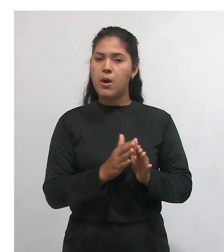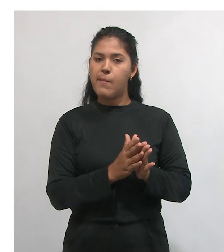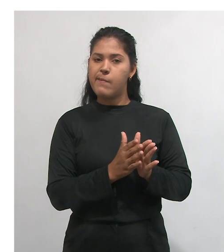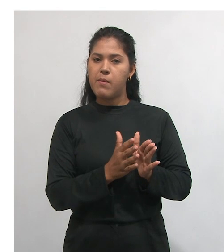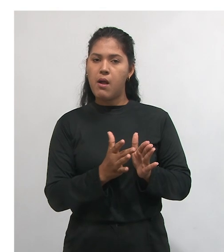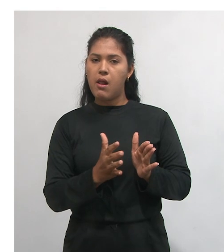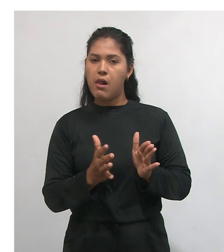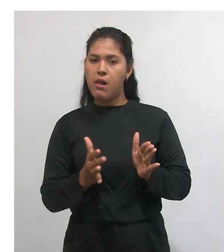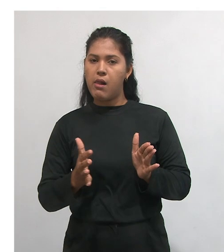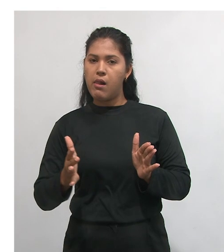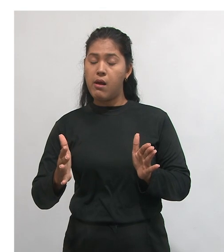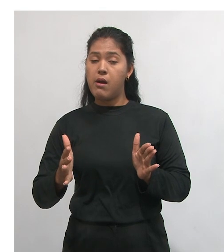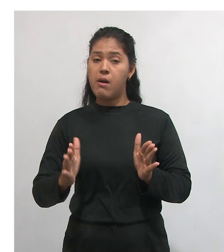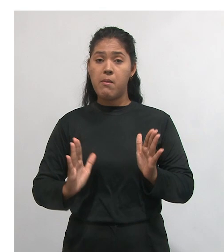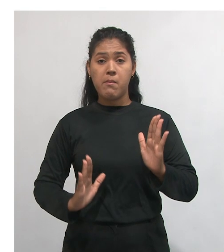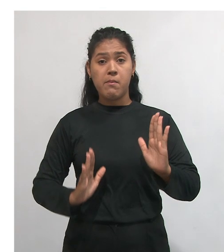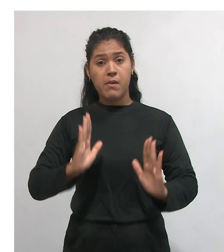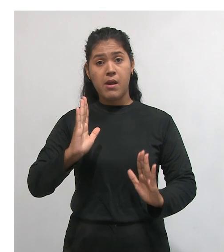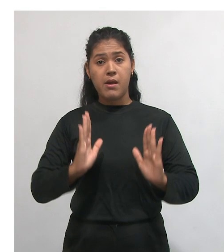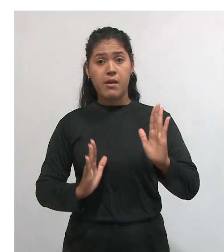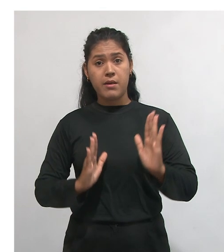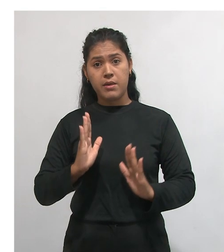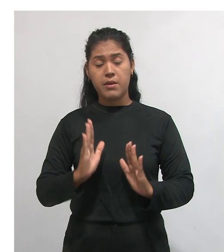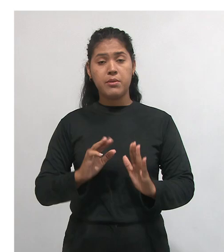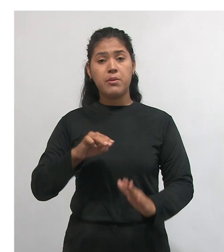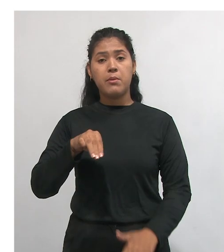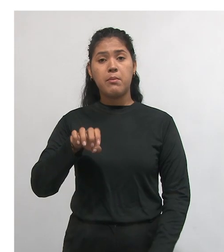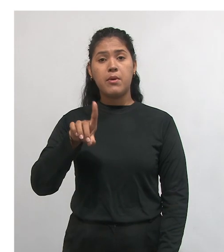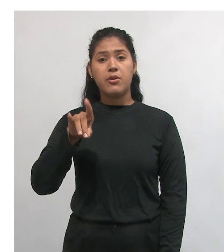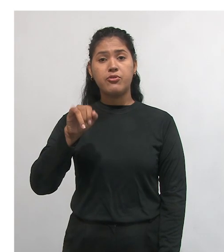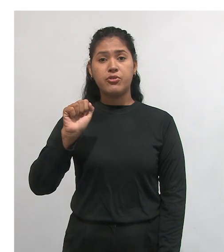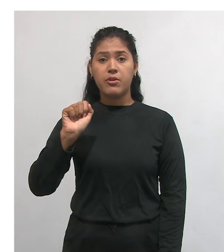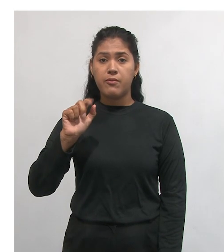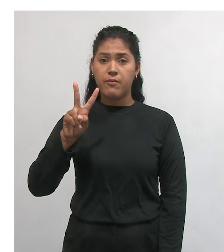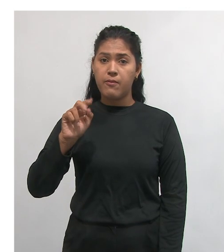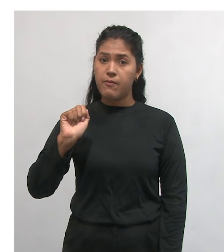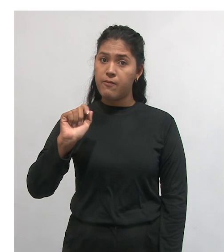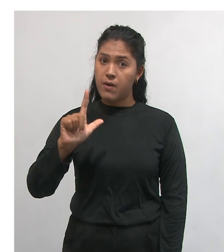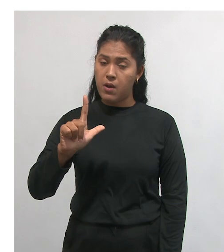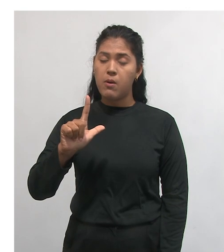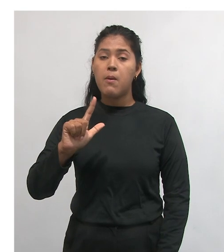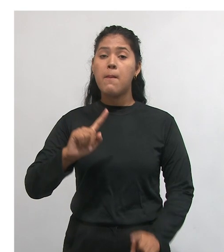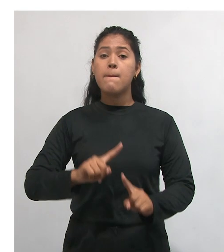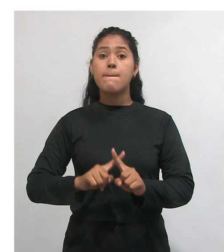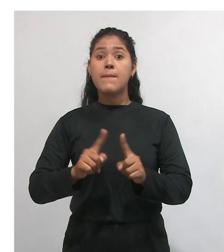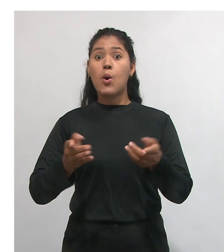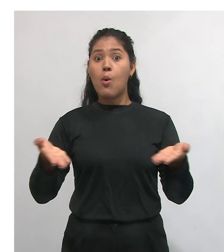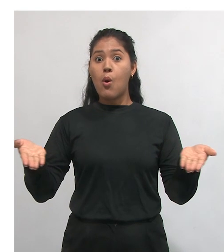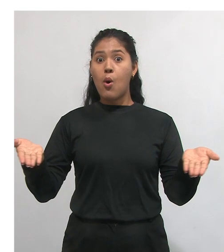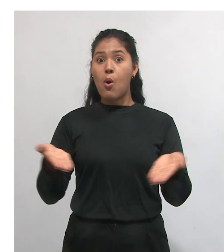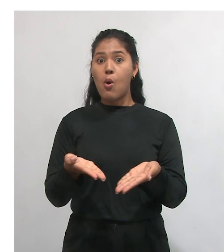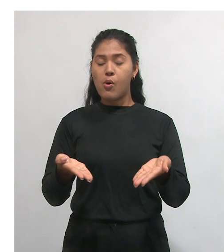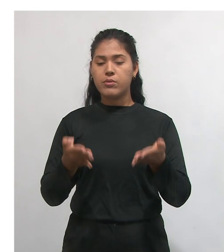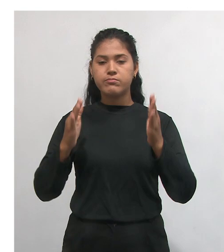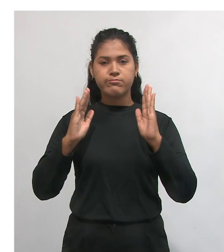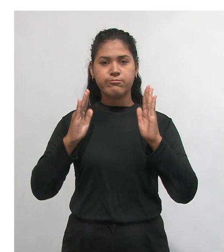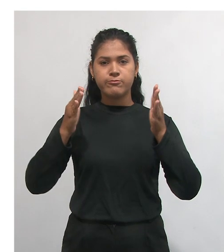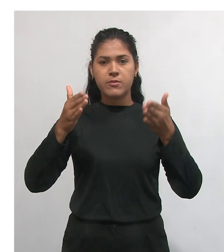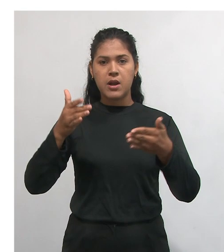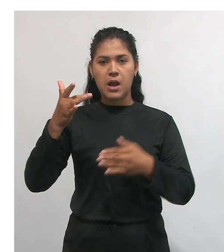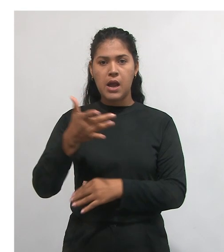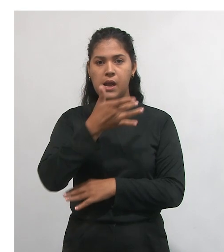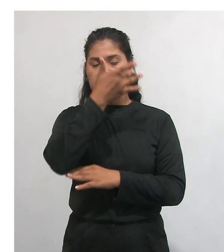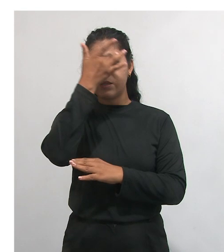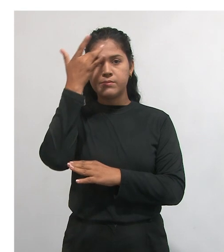pela toda medieval e vamos focar nos contratualistas,